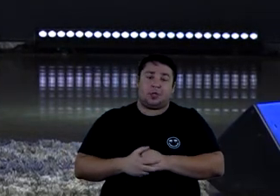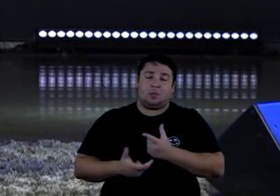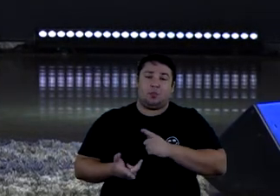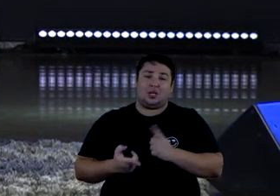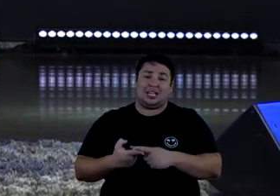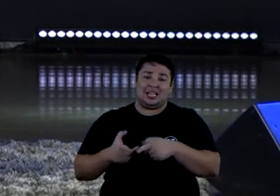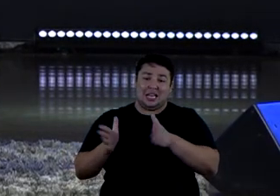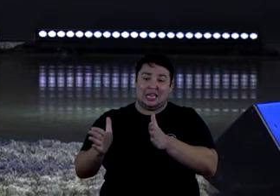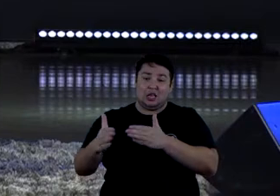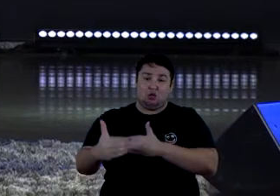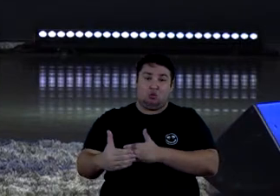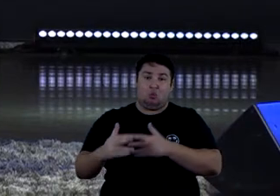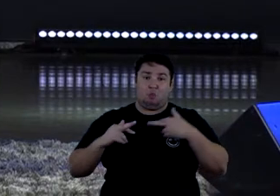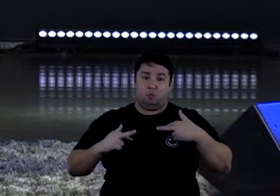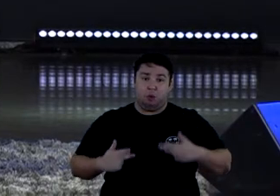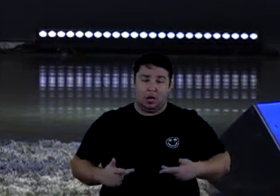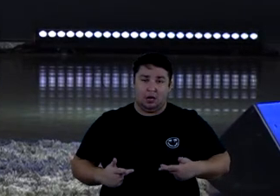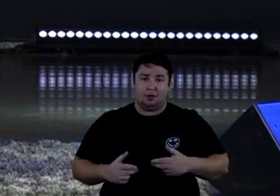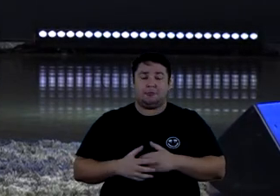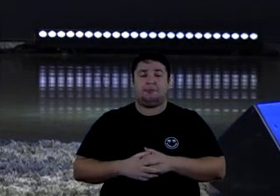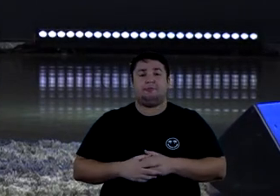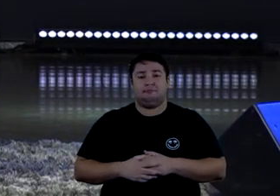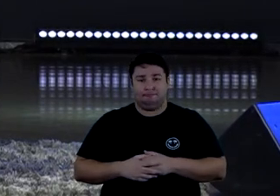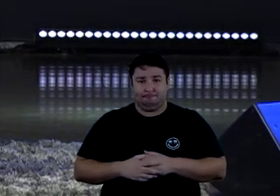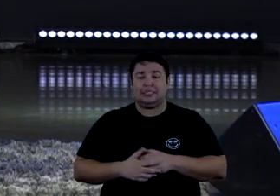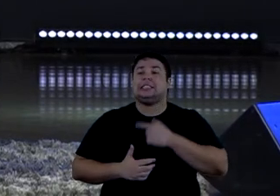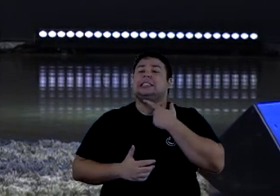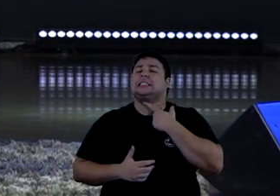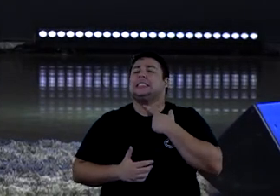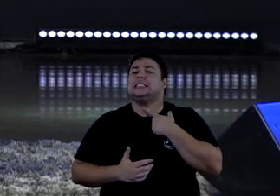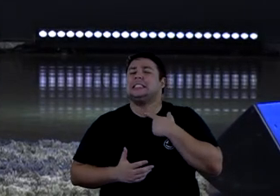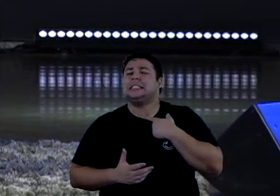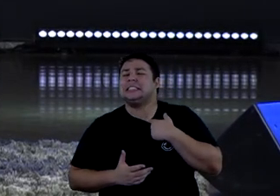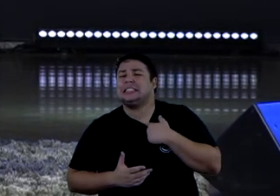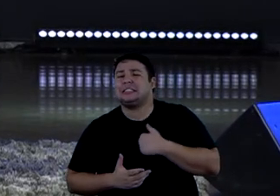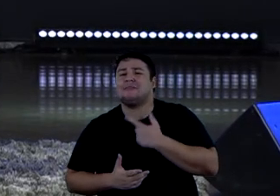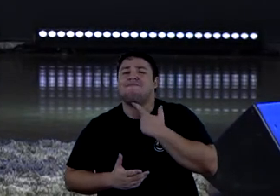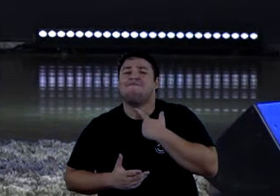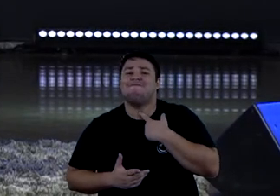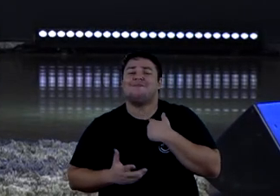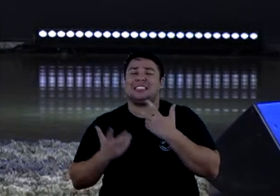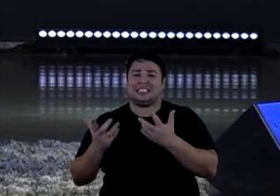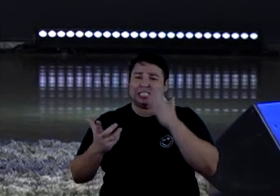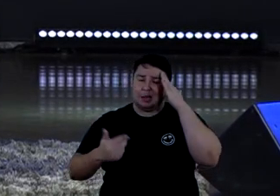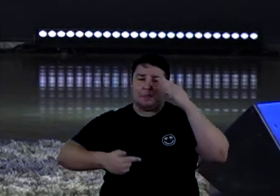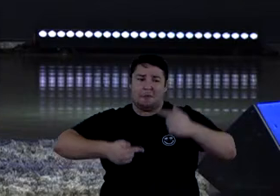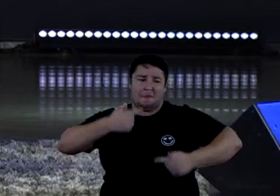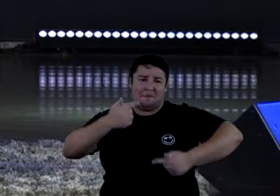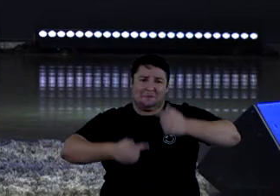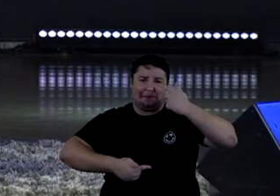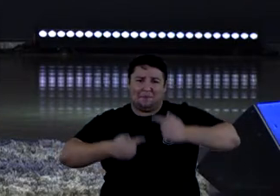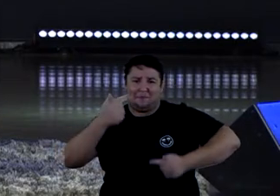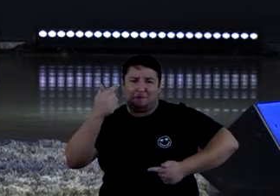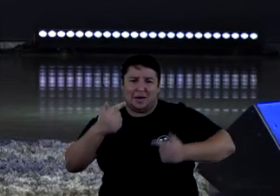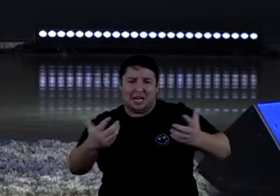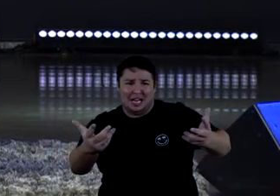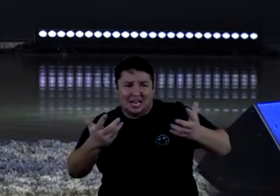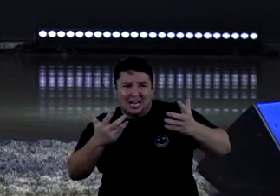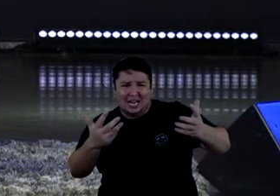do ser humano. Essa sede de reconhecimento, essa sede de competição, essa sede